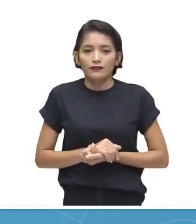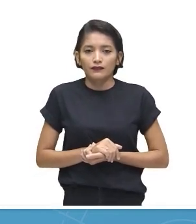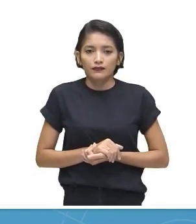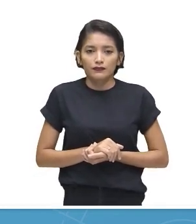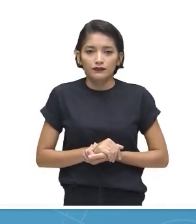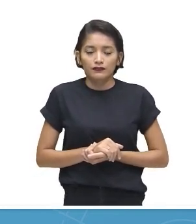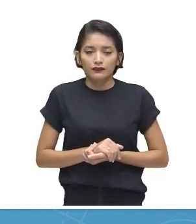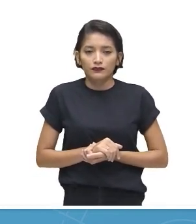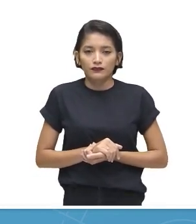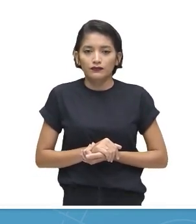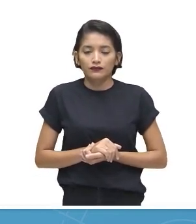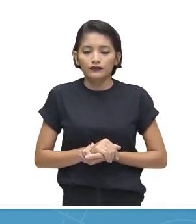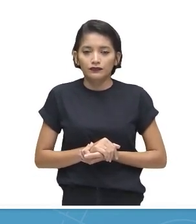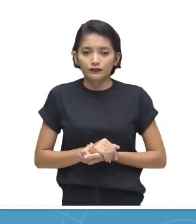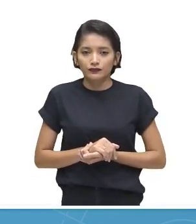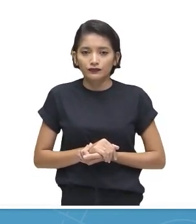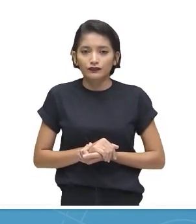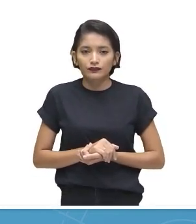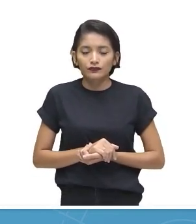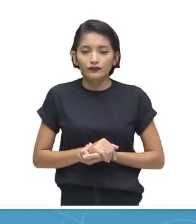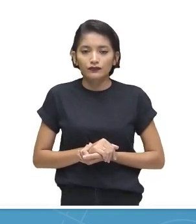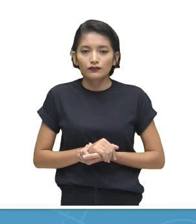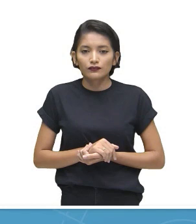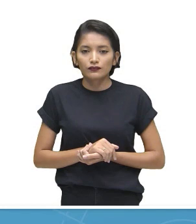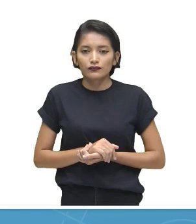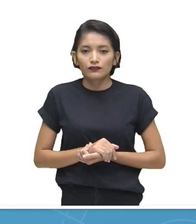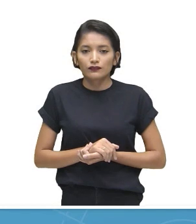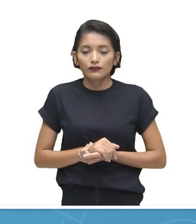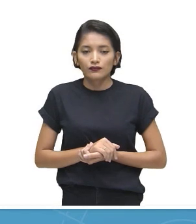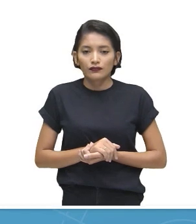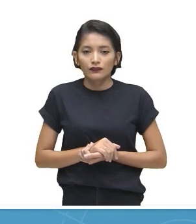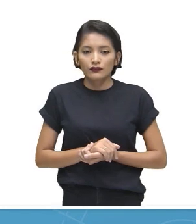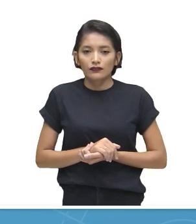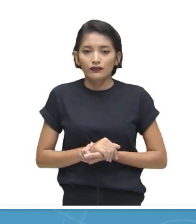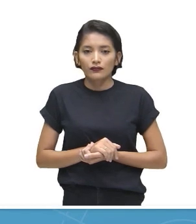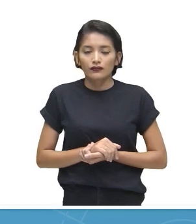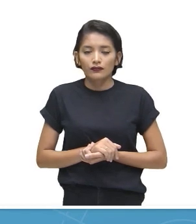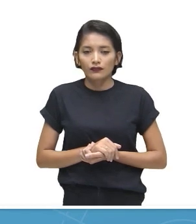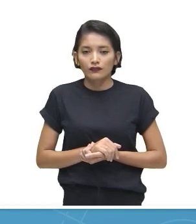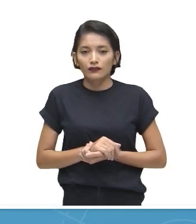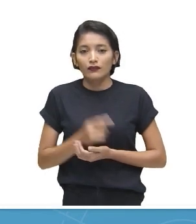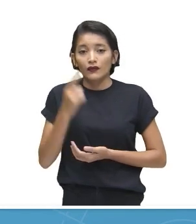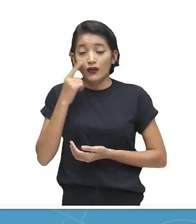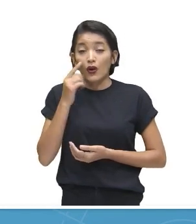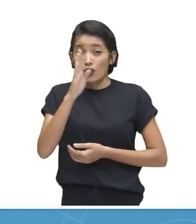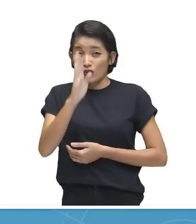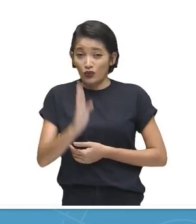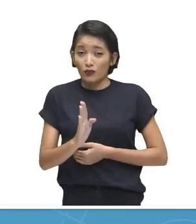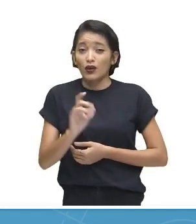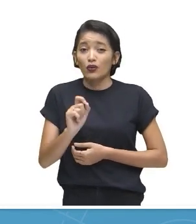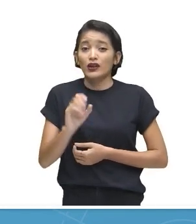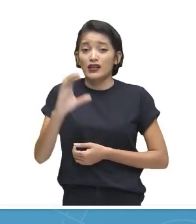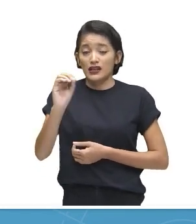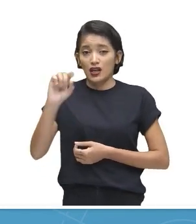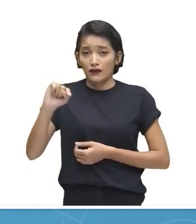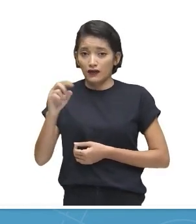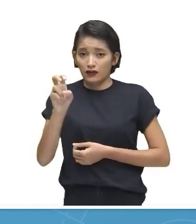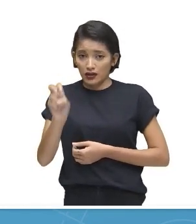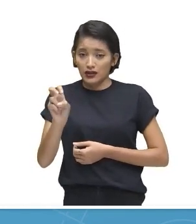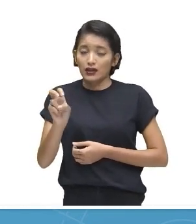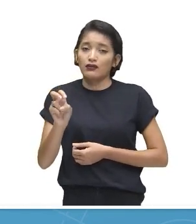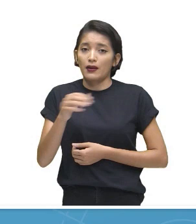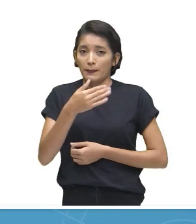um total de 10. Aqui no meio é a metade, né? Então a gente tem 0,5 centímetros. Entre o 0 e